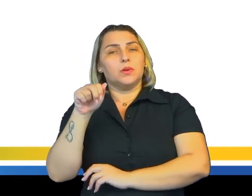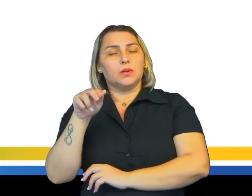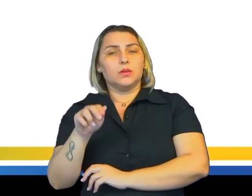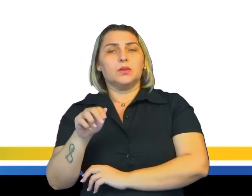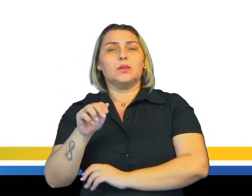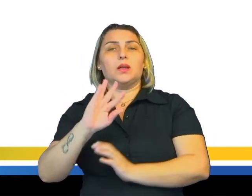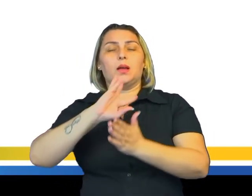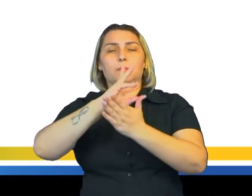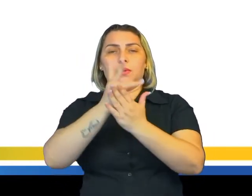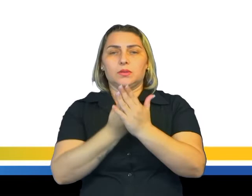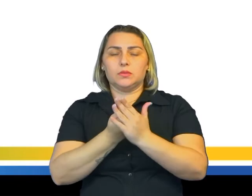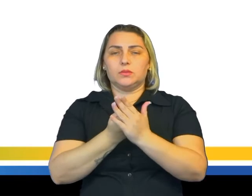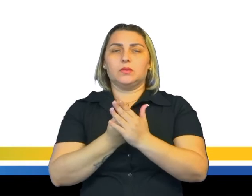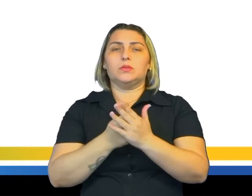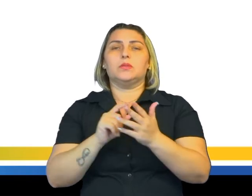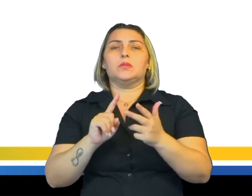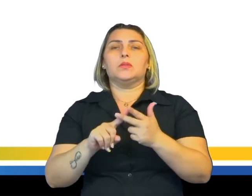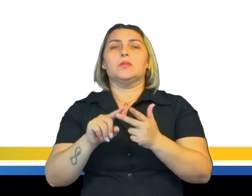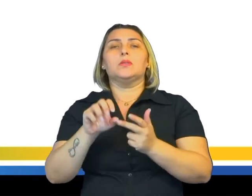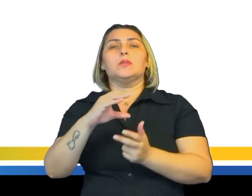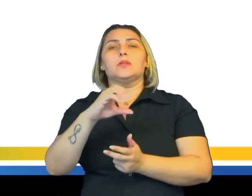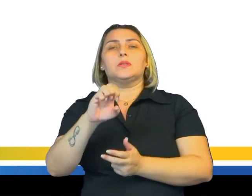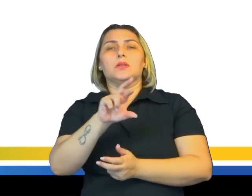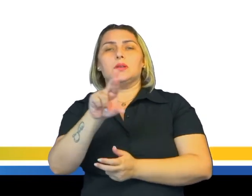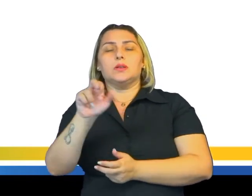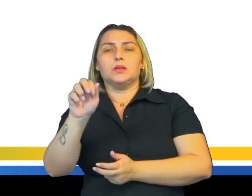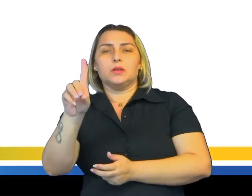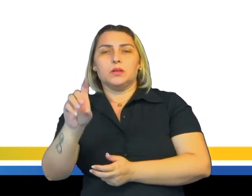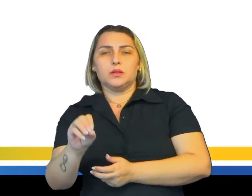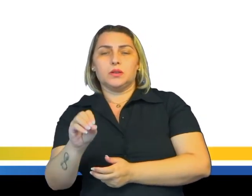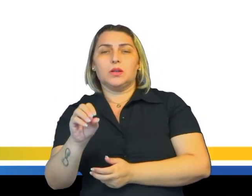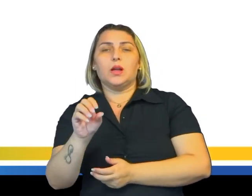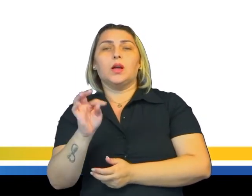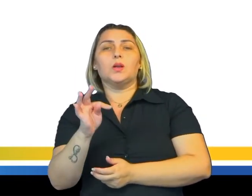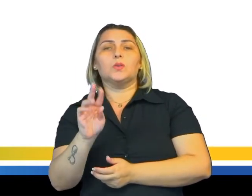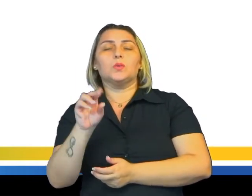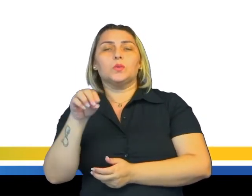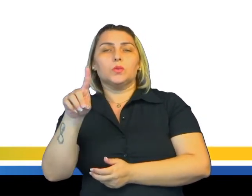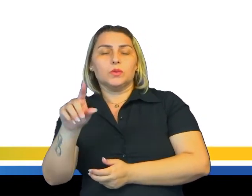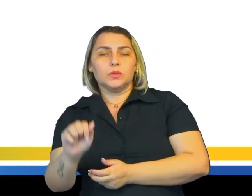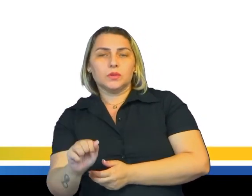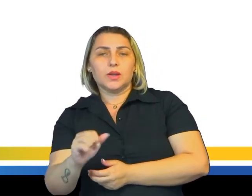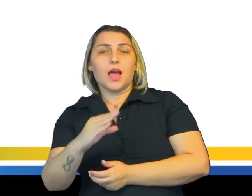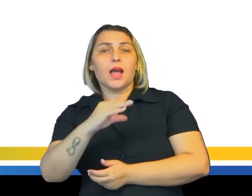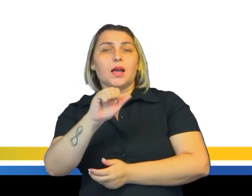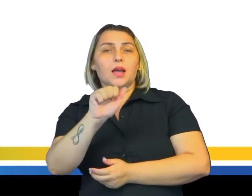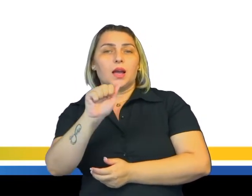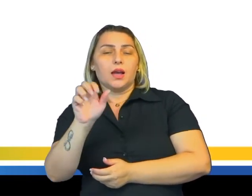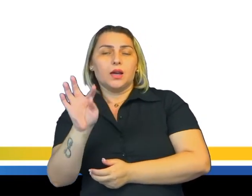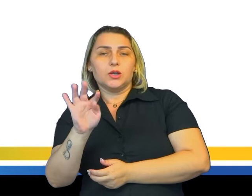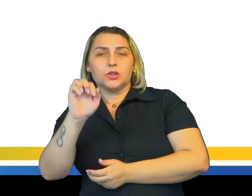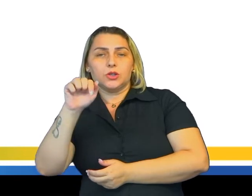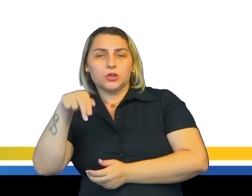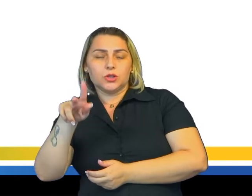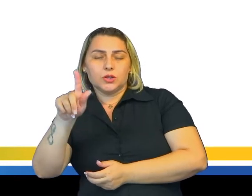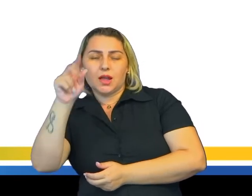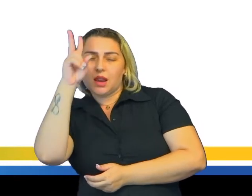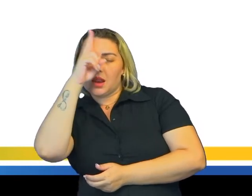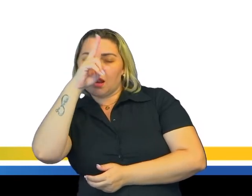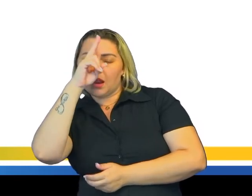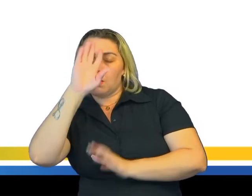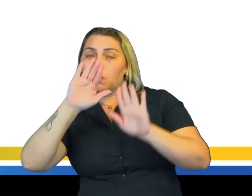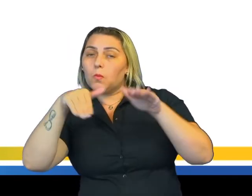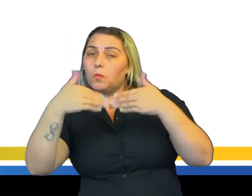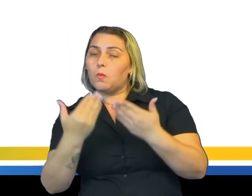que é a Amazônia? Será que é o Cerrado? Será que é a Tundra? Ou será que é a Caatinga? Lembre, qual